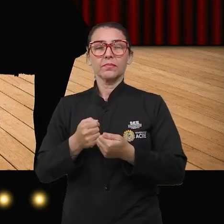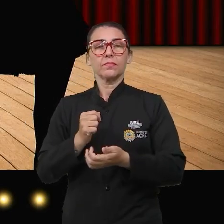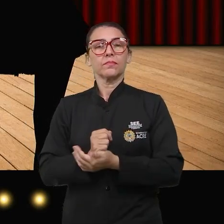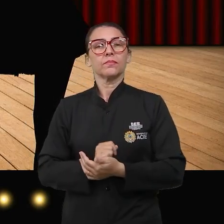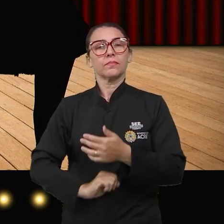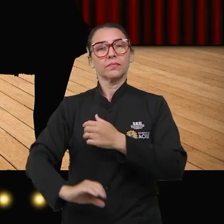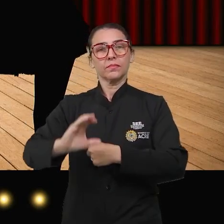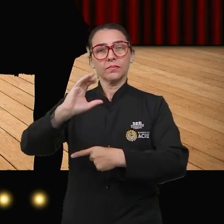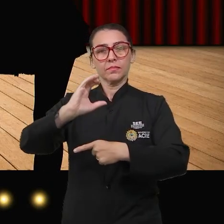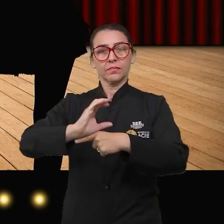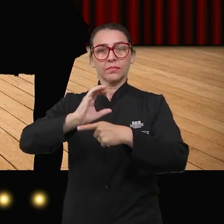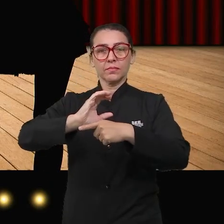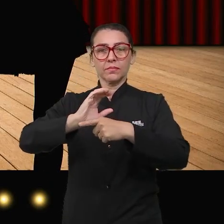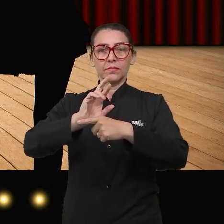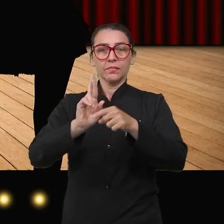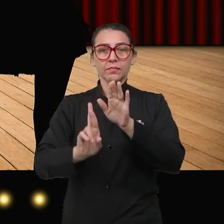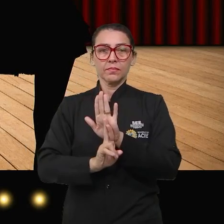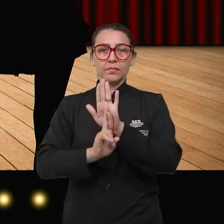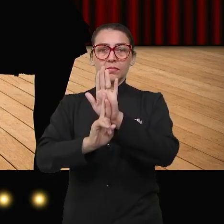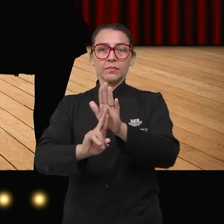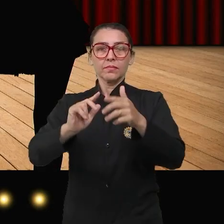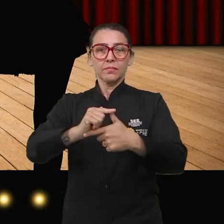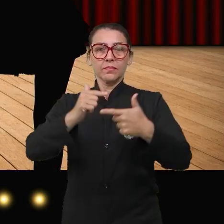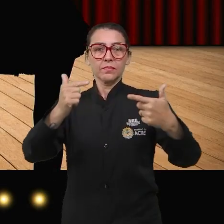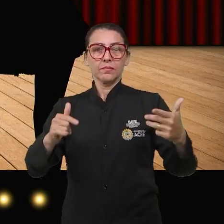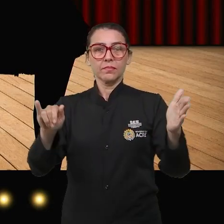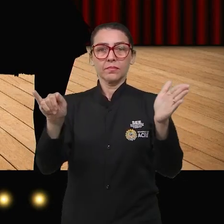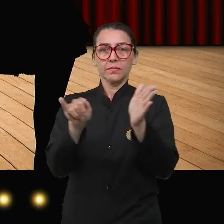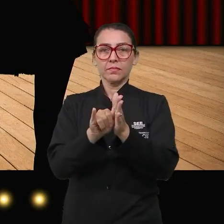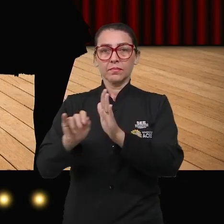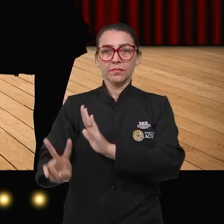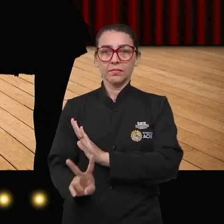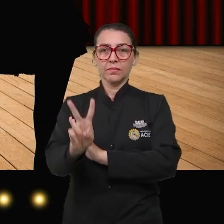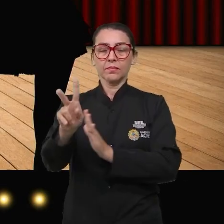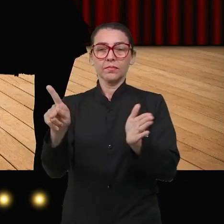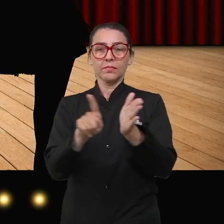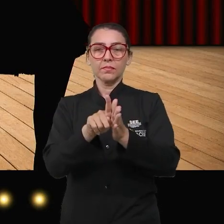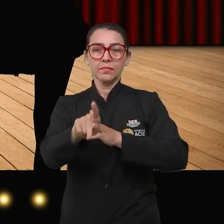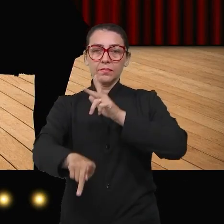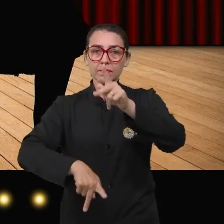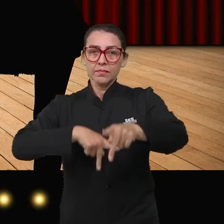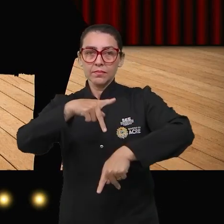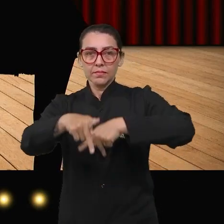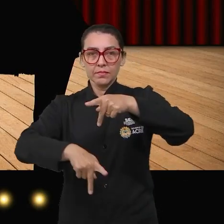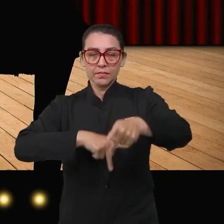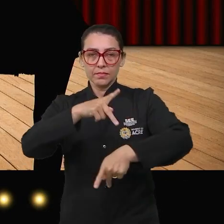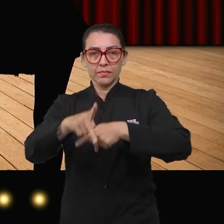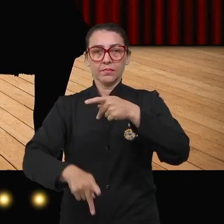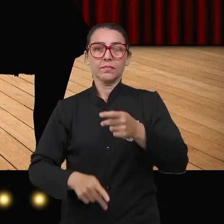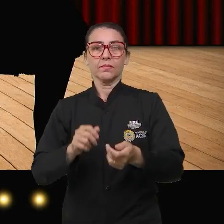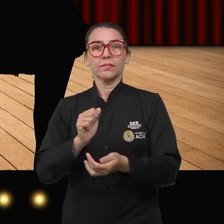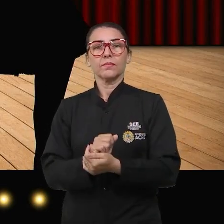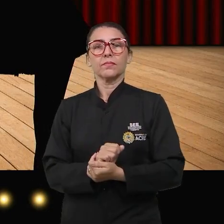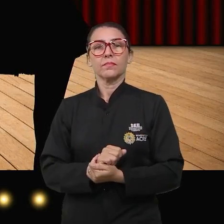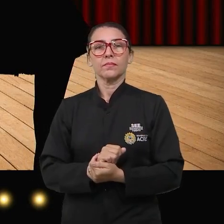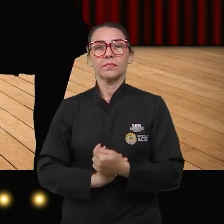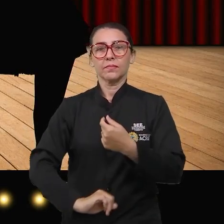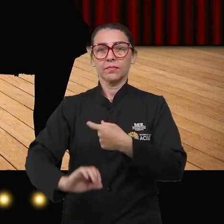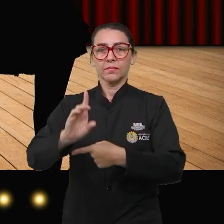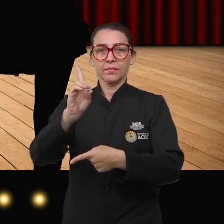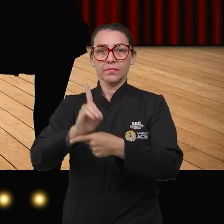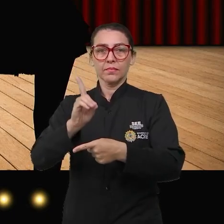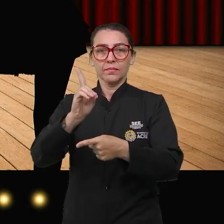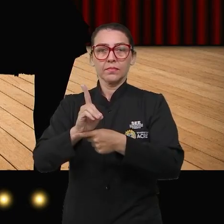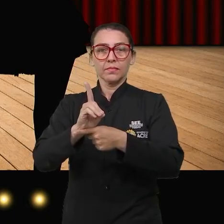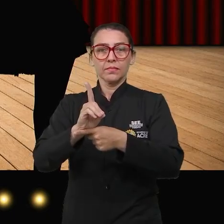para jogos de videogame. Letra C: representar tradições, identidades e valores de um